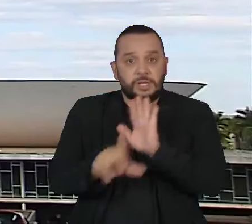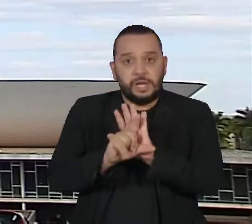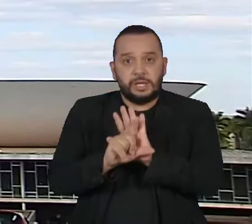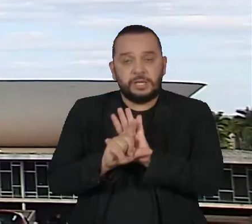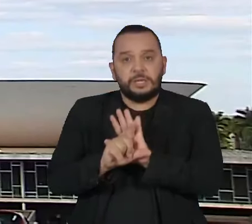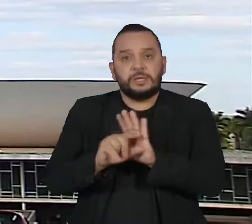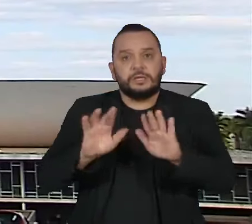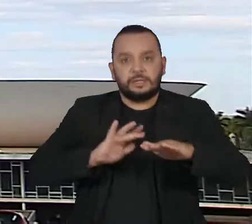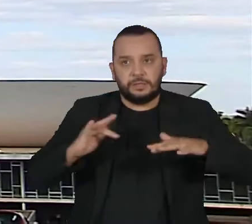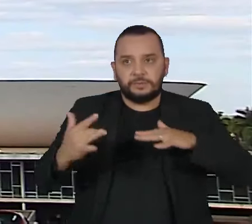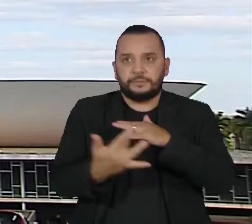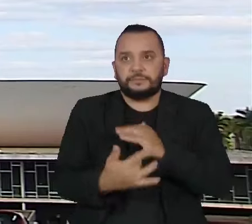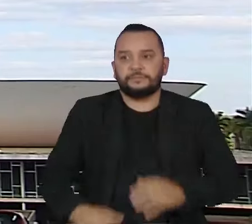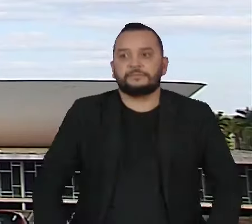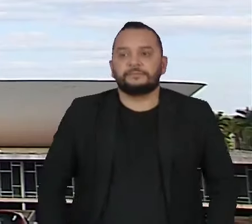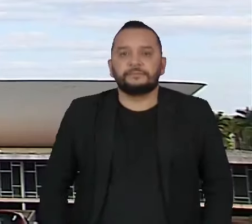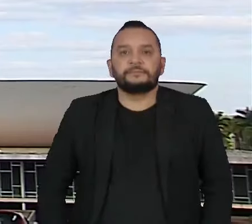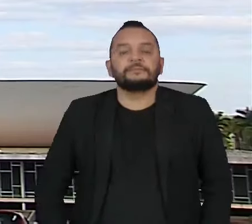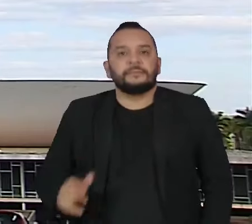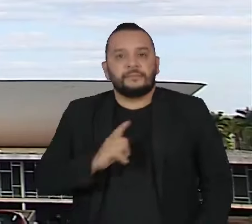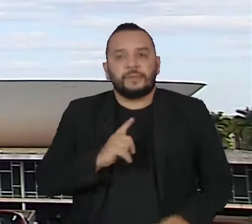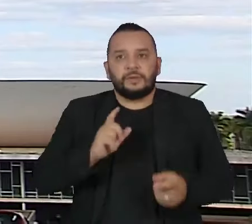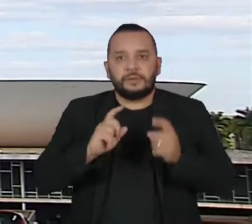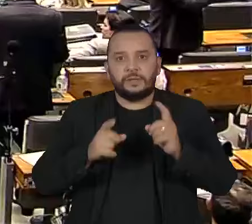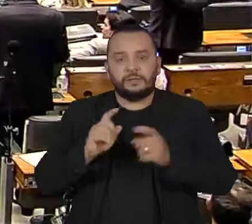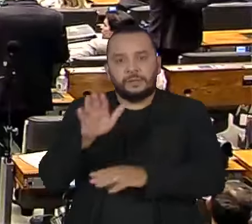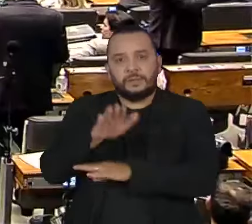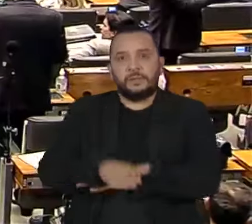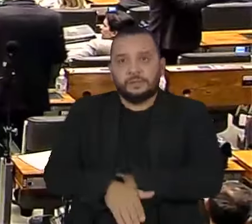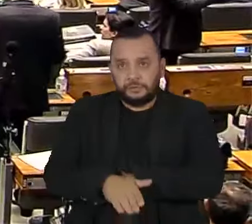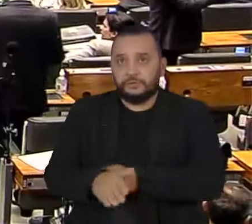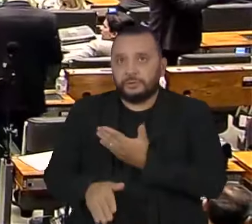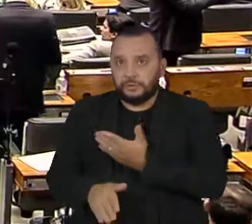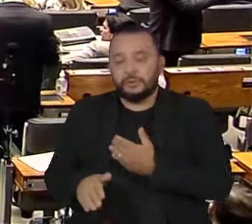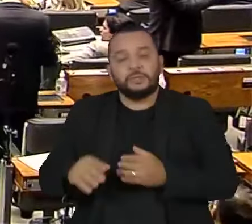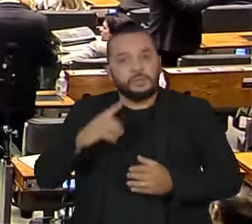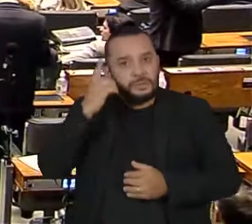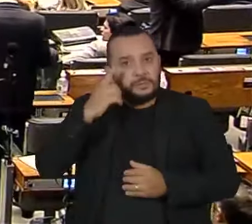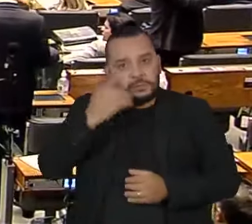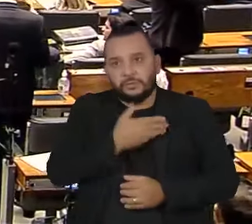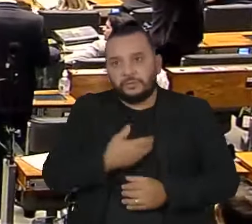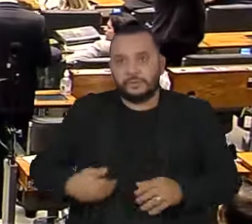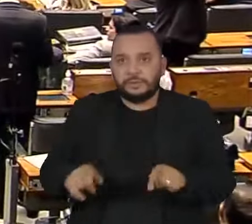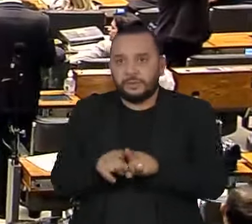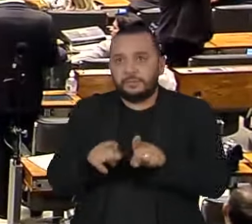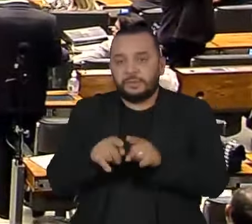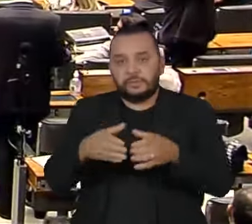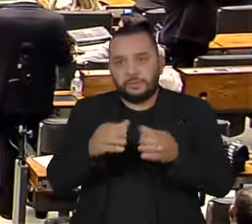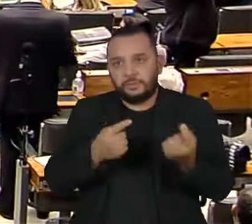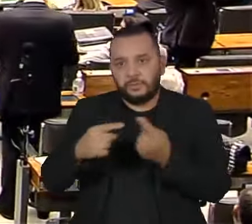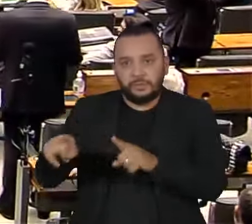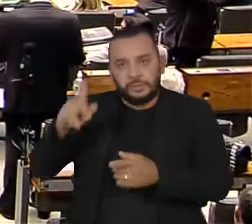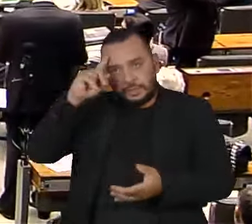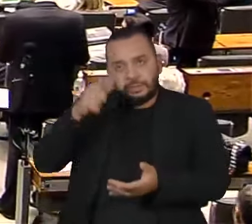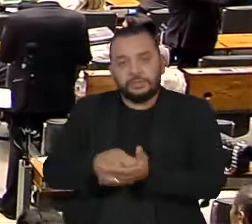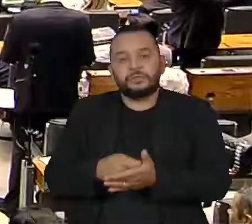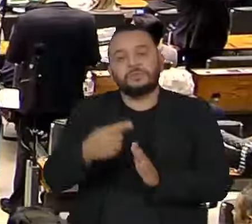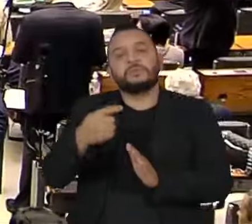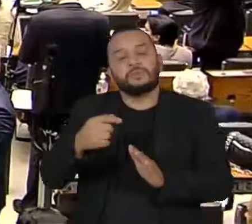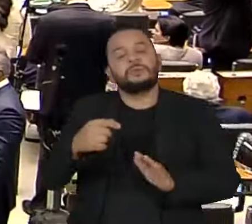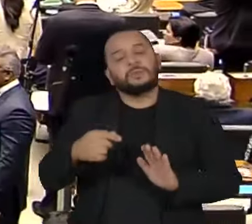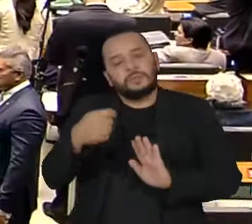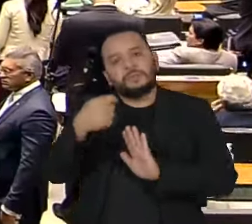sociais depois de uma reunião na tarde desta terça-feira deputados governistas e da oposição decidiram abandonar o texto em